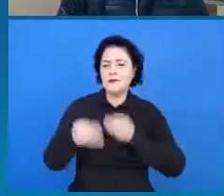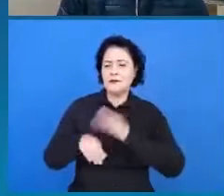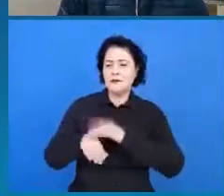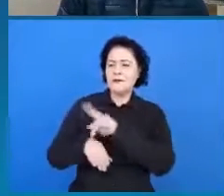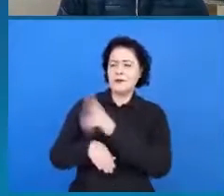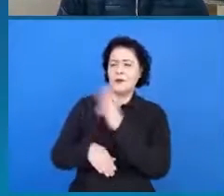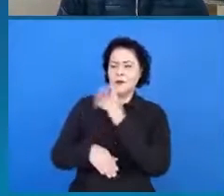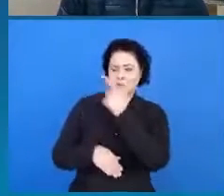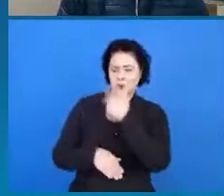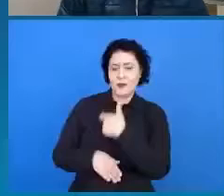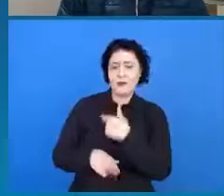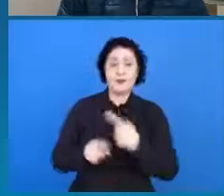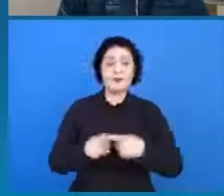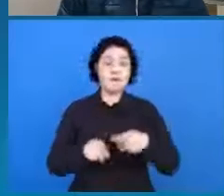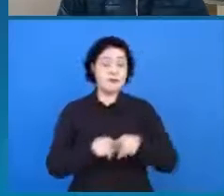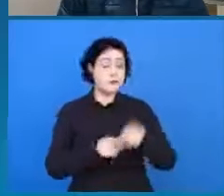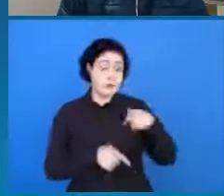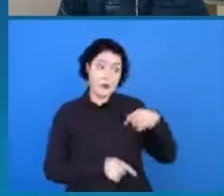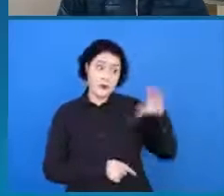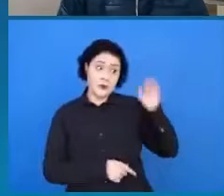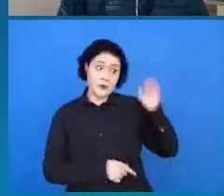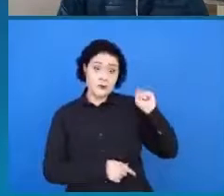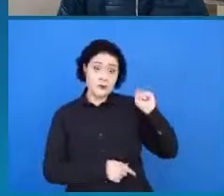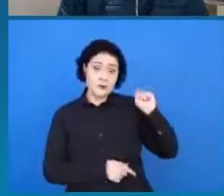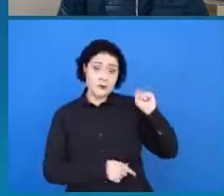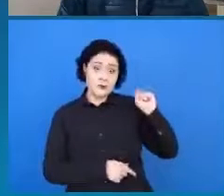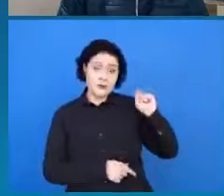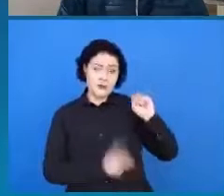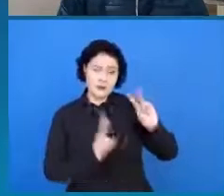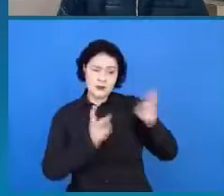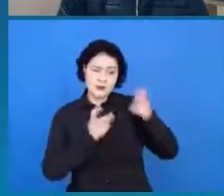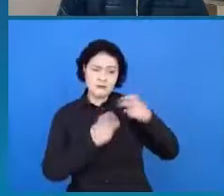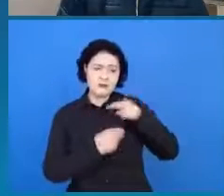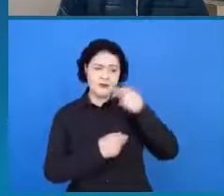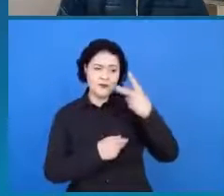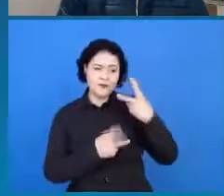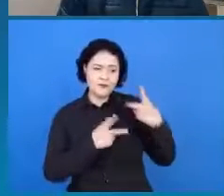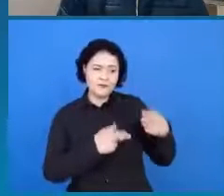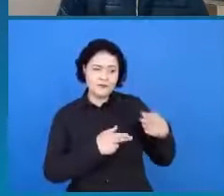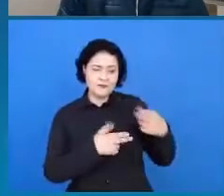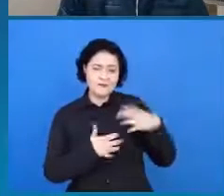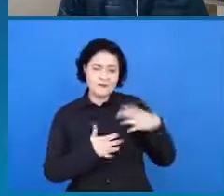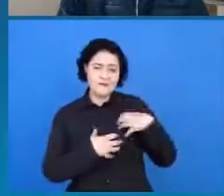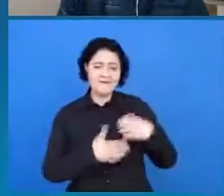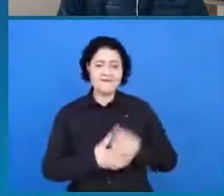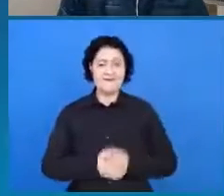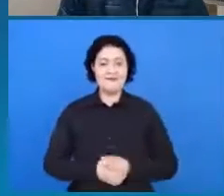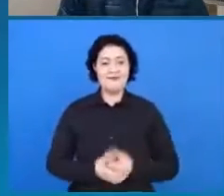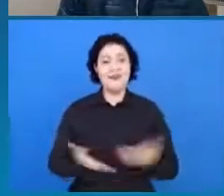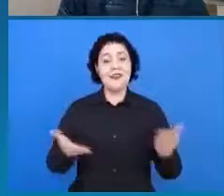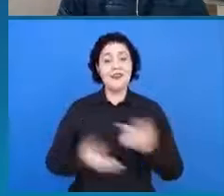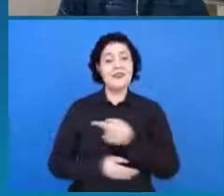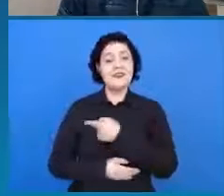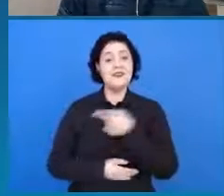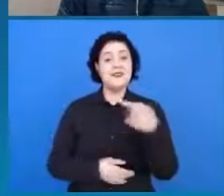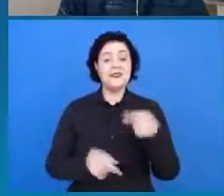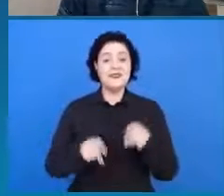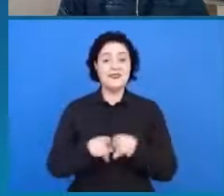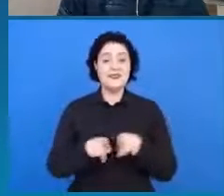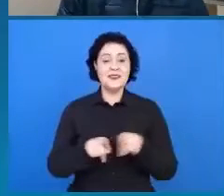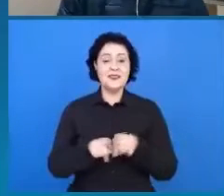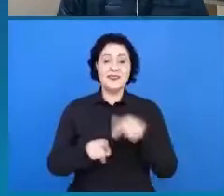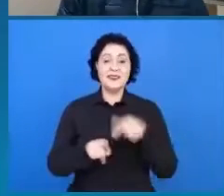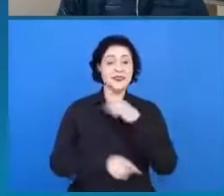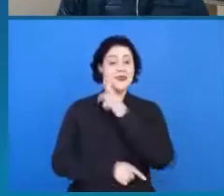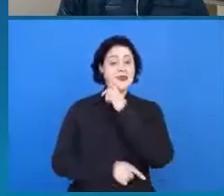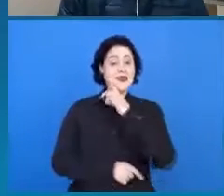você me conhece precisão eu o Oi e eu identifiquei a sua vossa a e agora essa semana eu estava